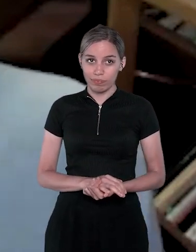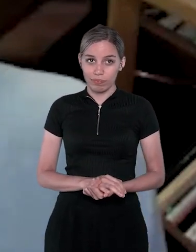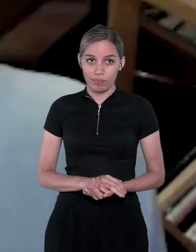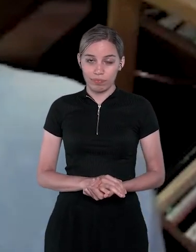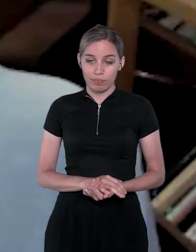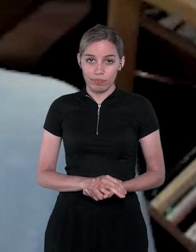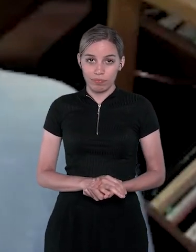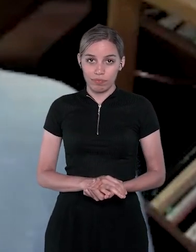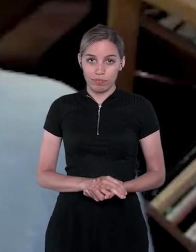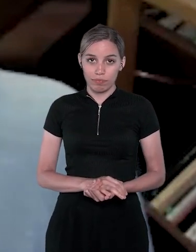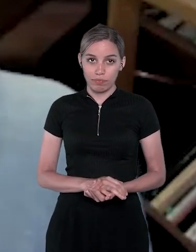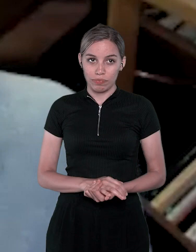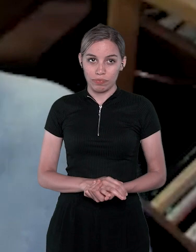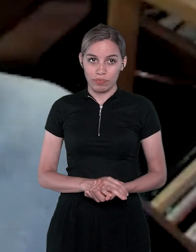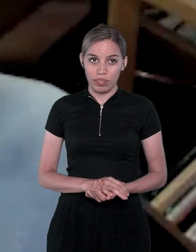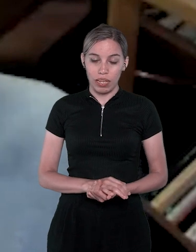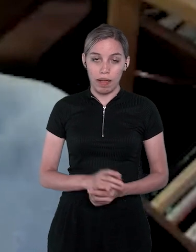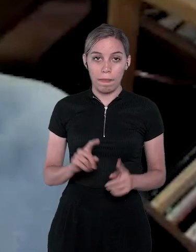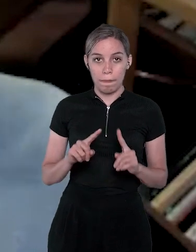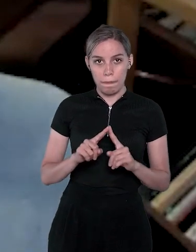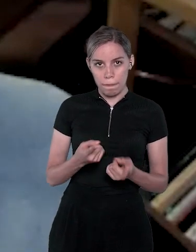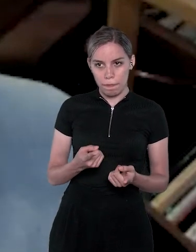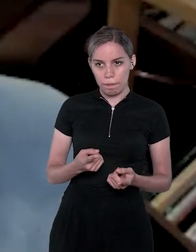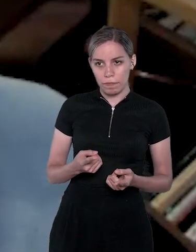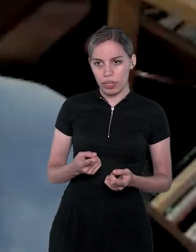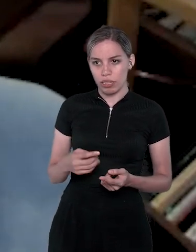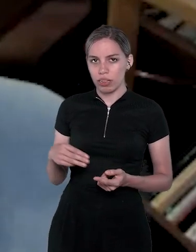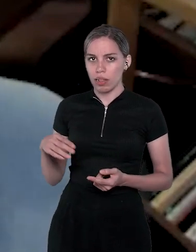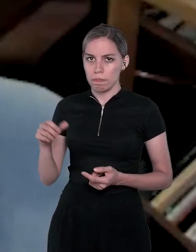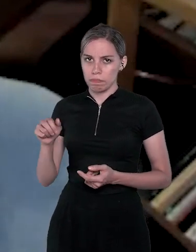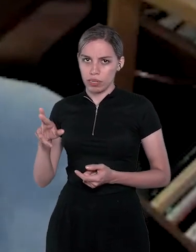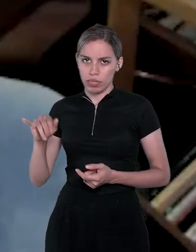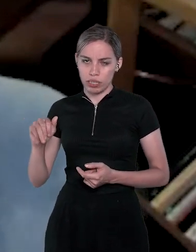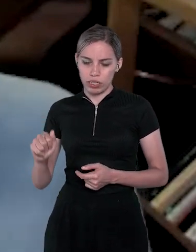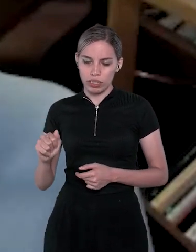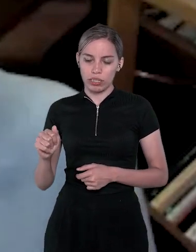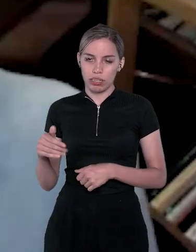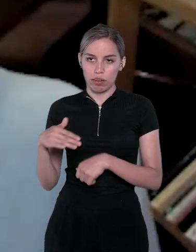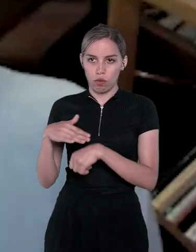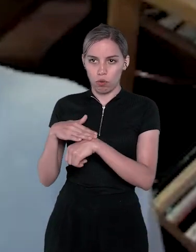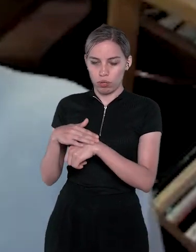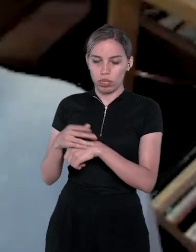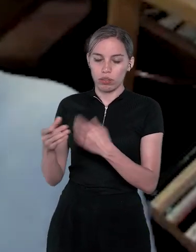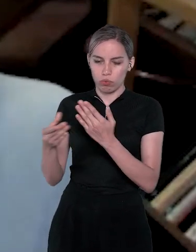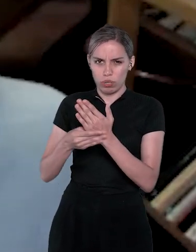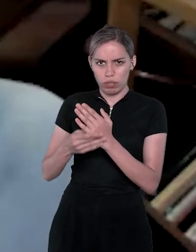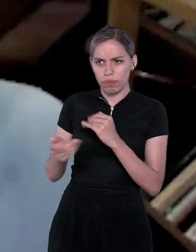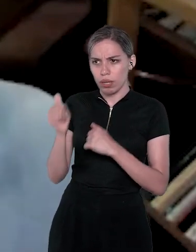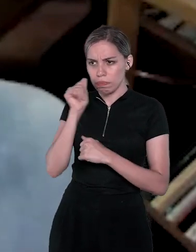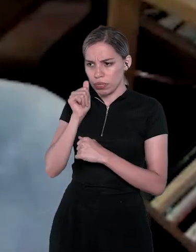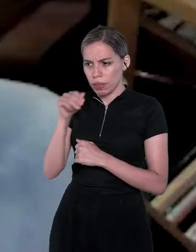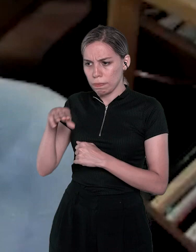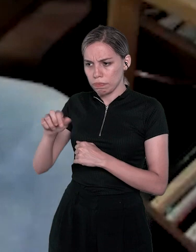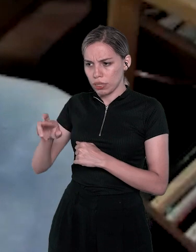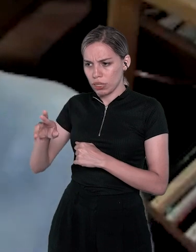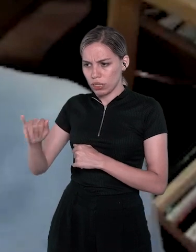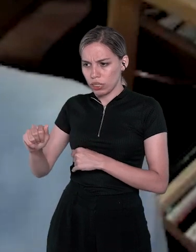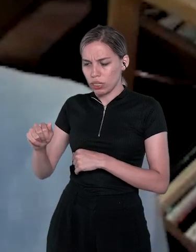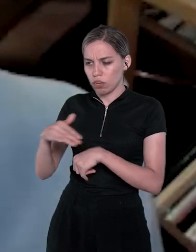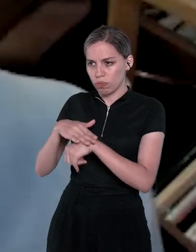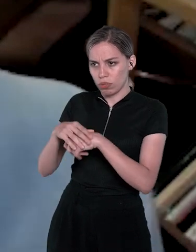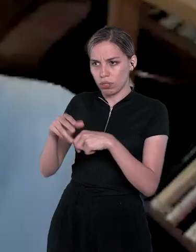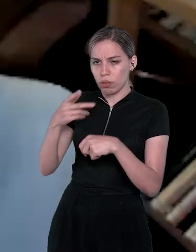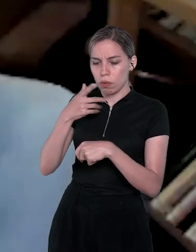há ali, mesmo na conversa da Maria com o pai, contando sobre seus novos amigos negros,